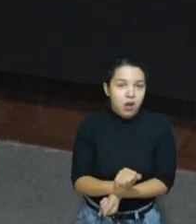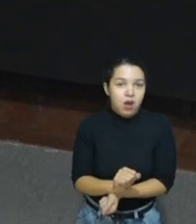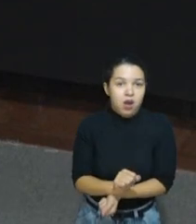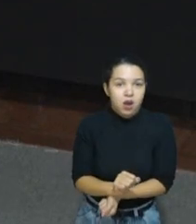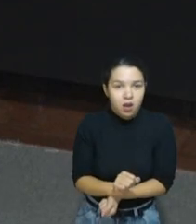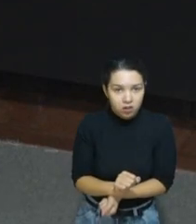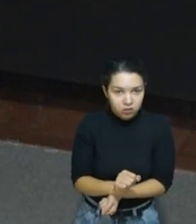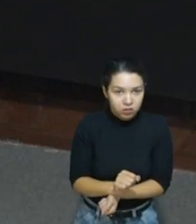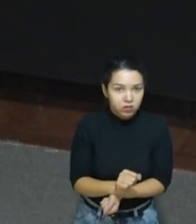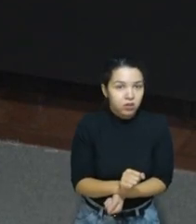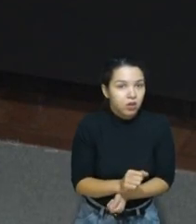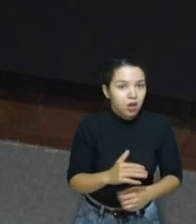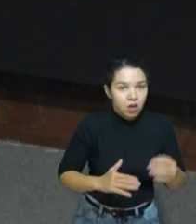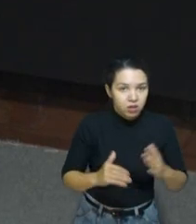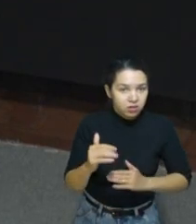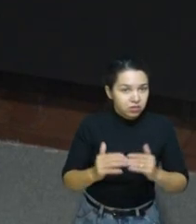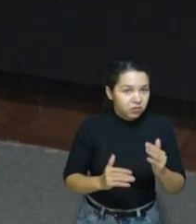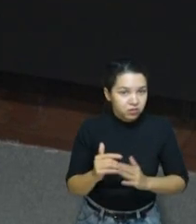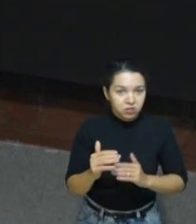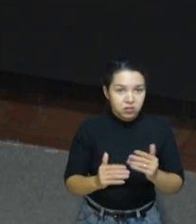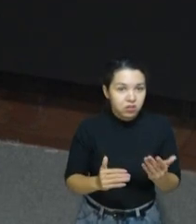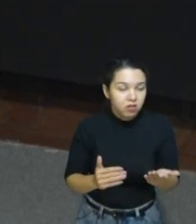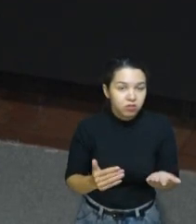imobilizado, sabe? Para ter uma ação realmente